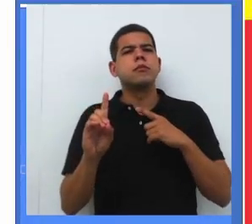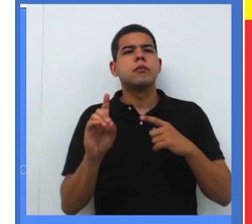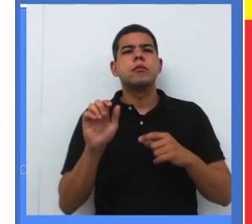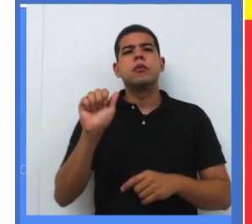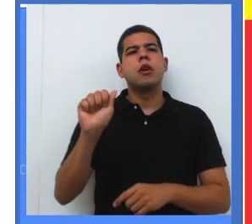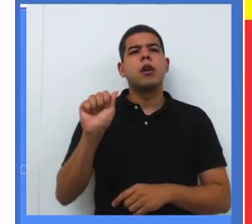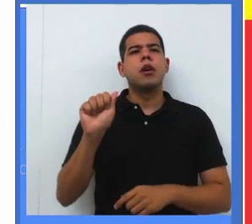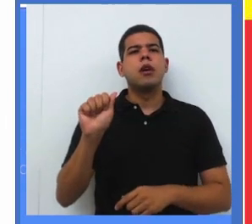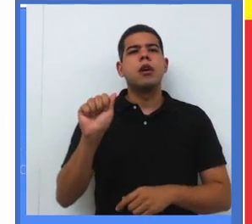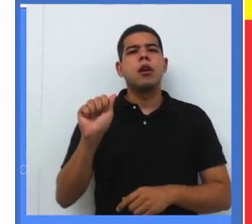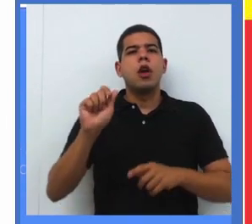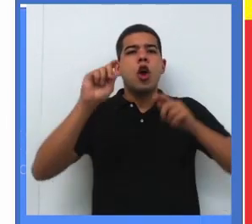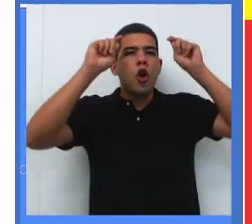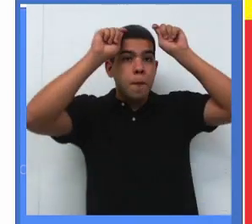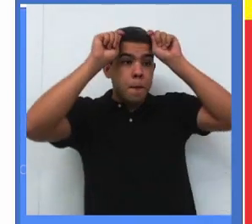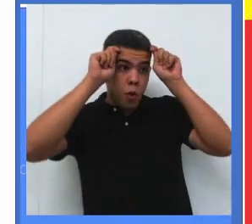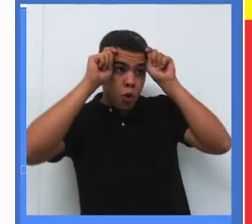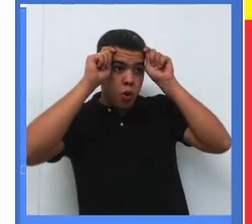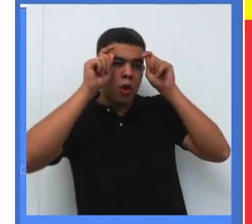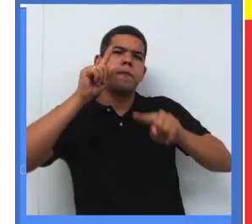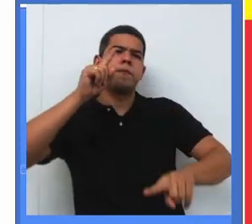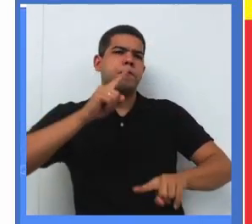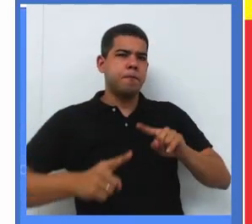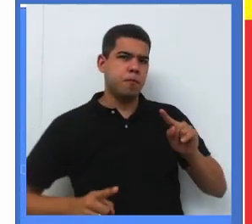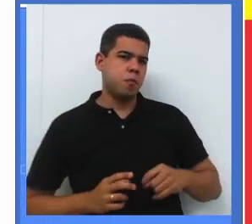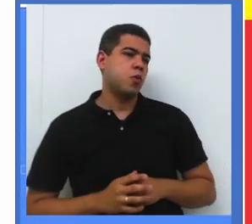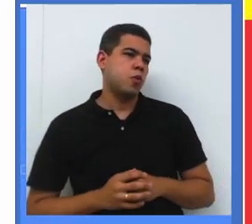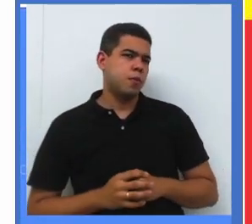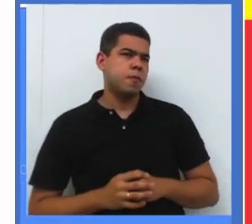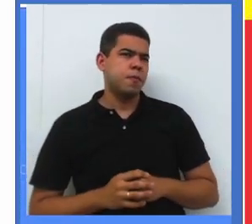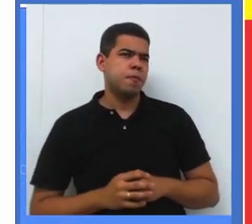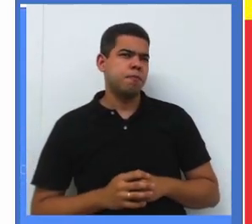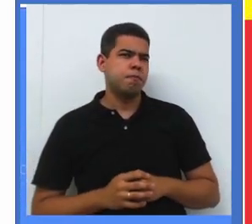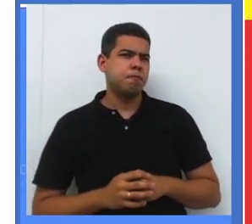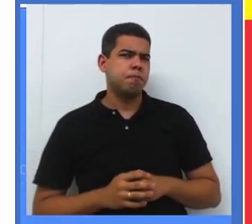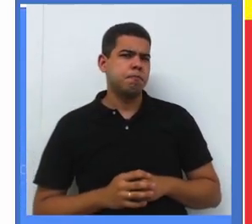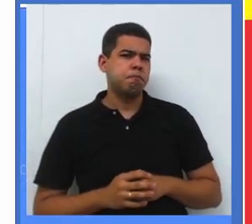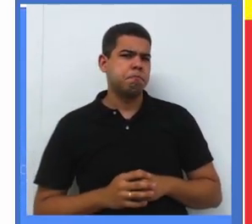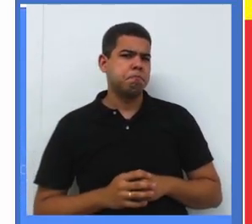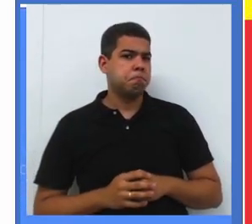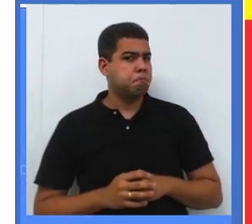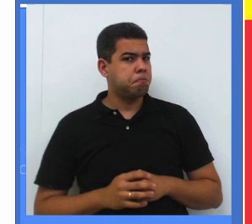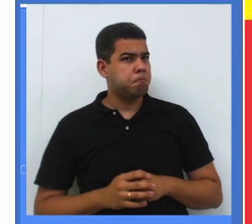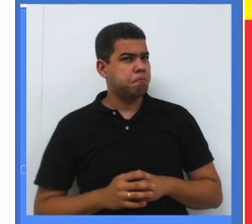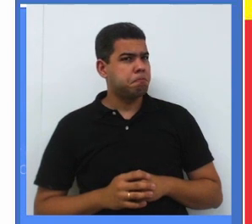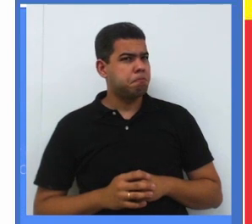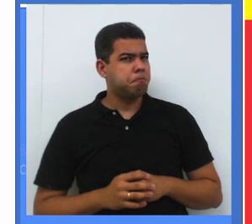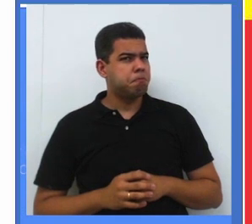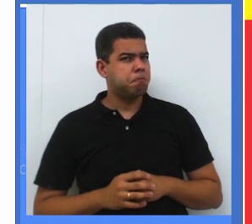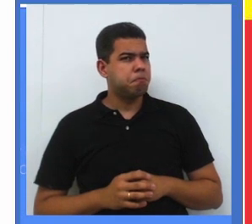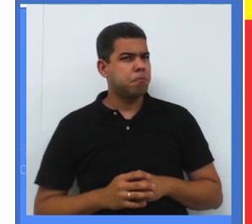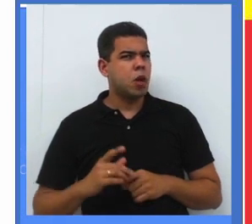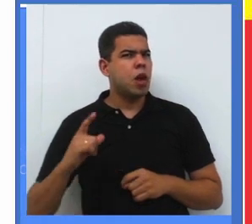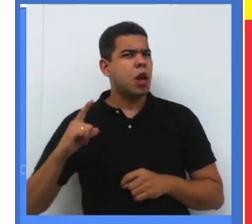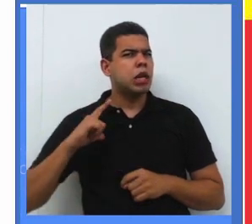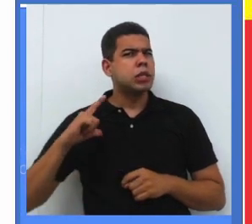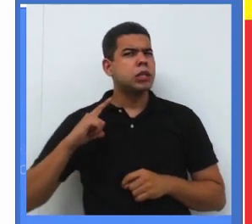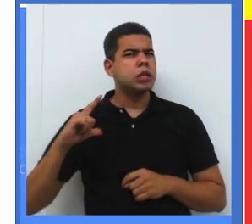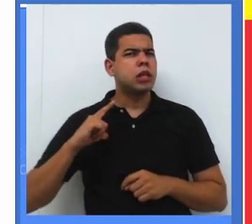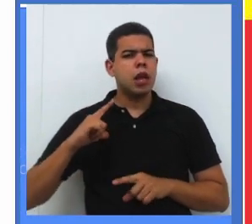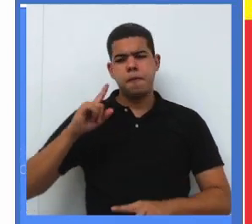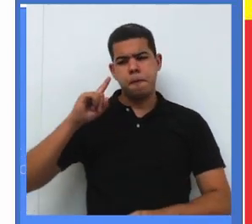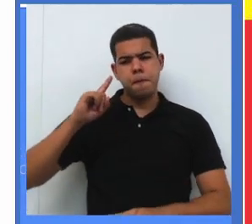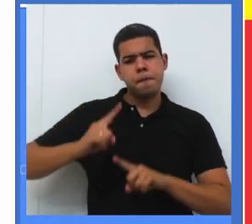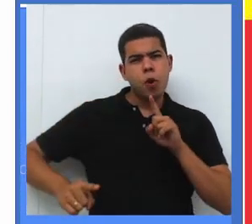o quê? Na A, proibido o uso de boné ou chapéu. Então, aí, na proibição,